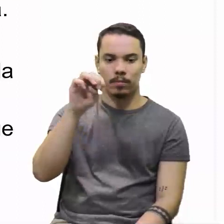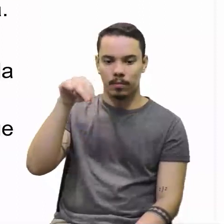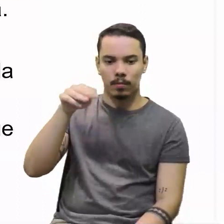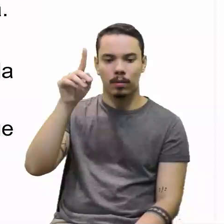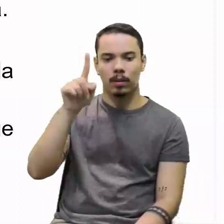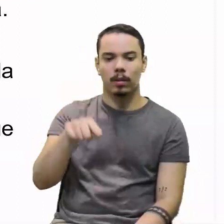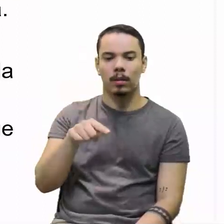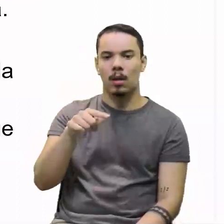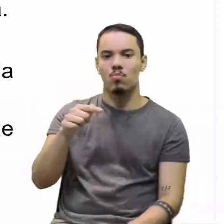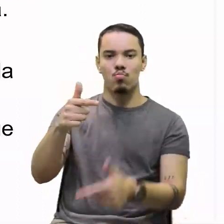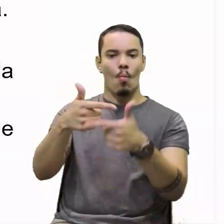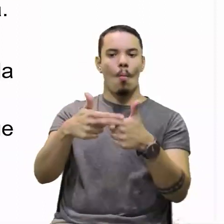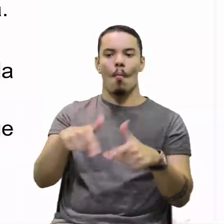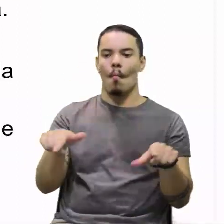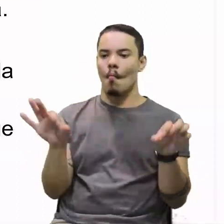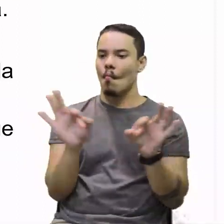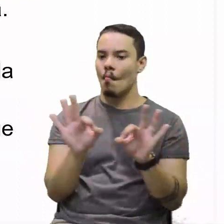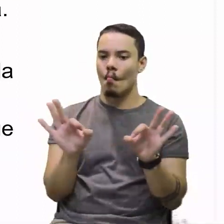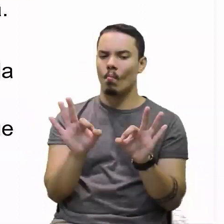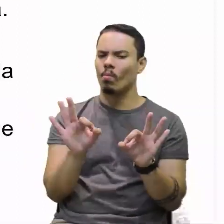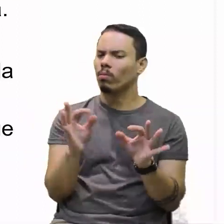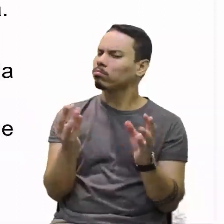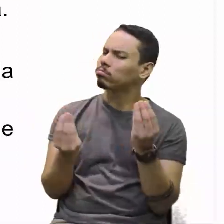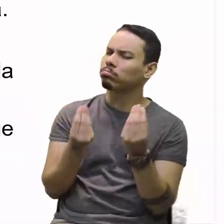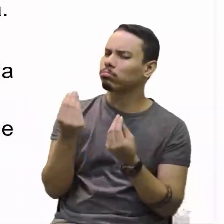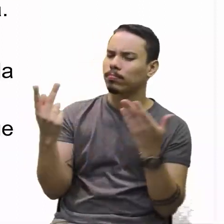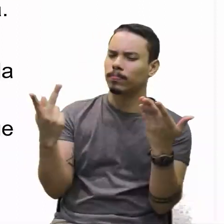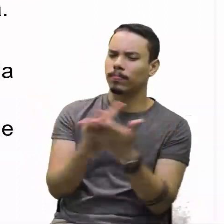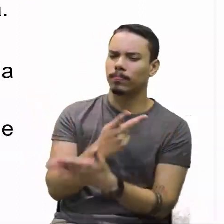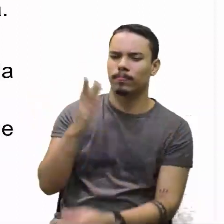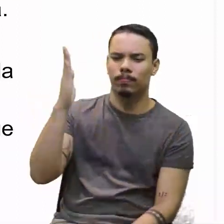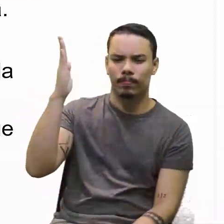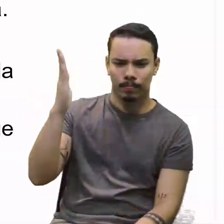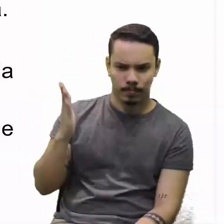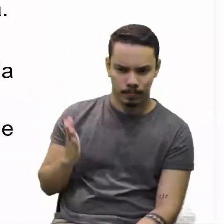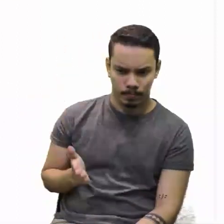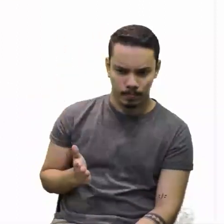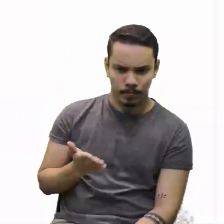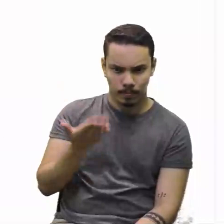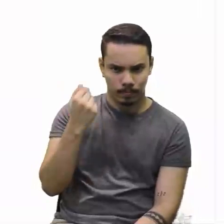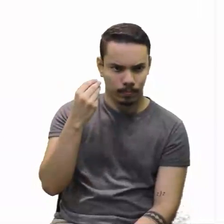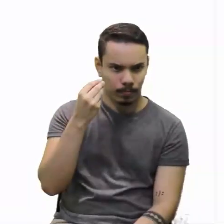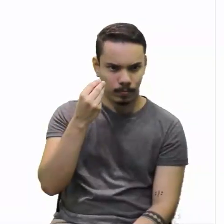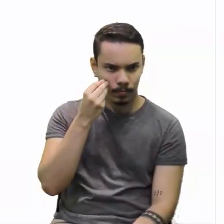é nula. O que será que acontece então? Vamos analisar agora.